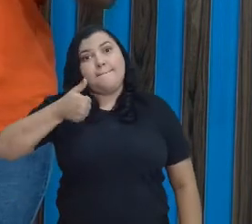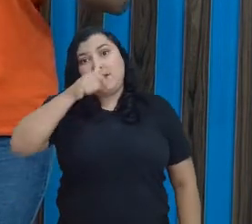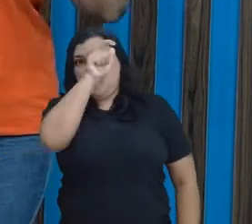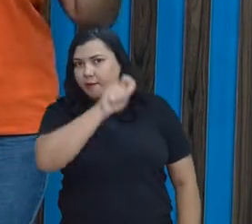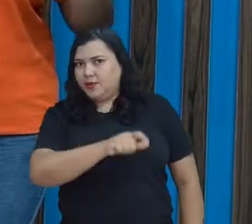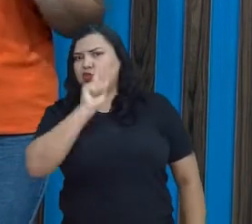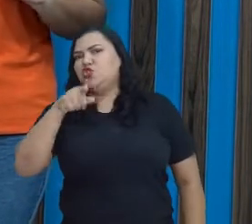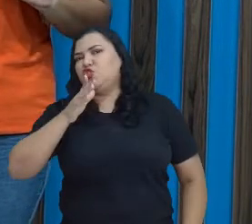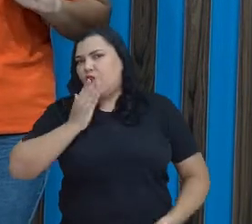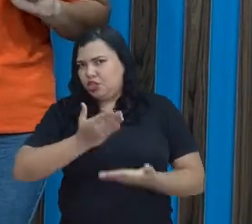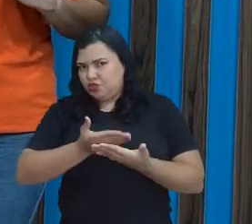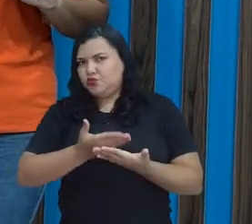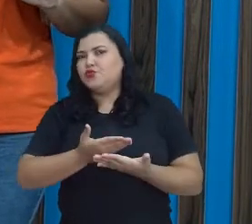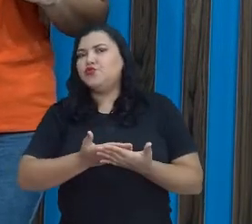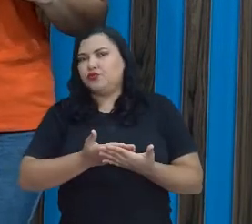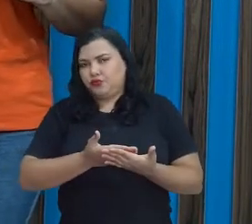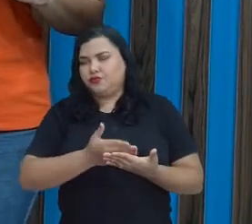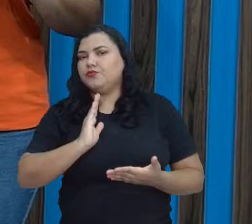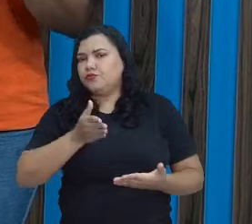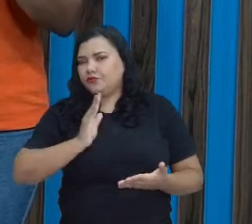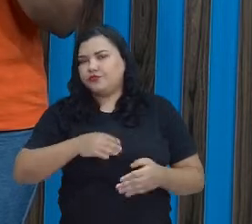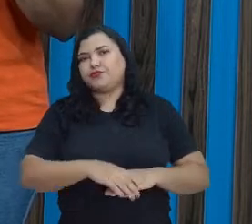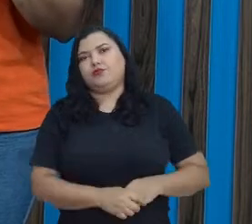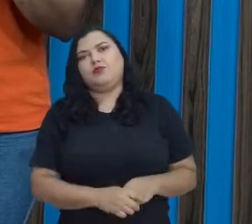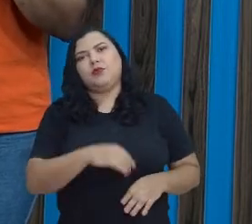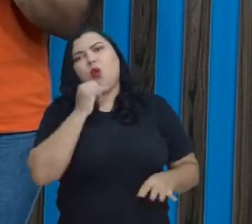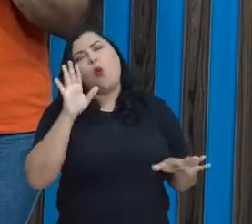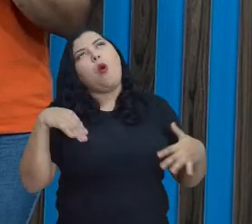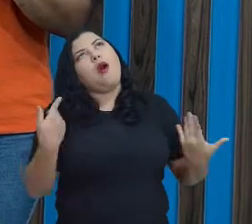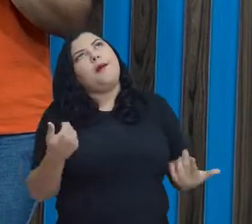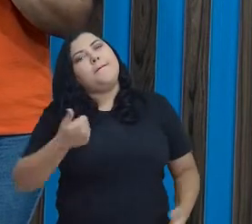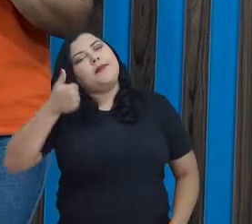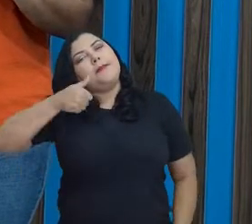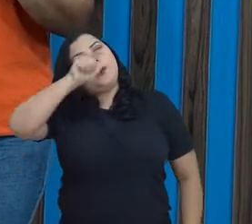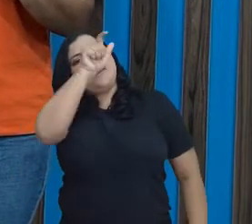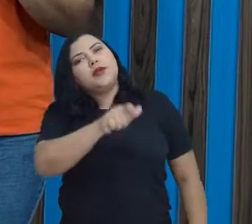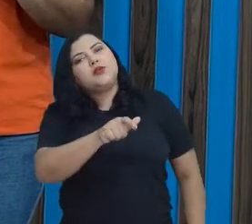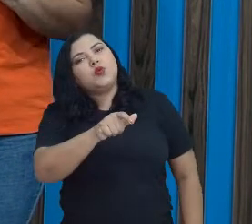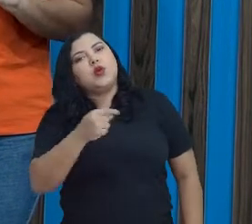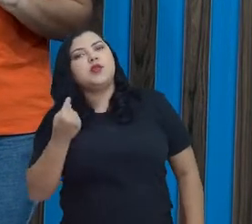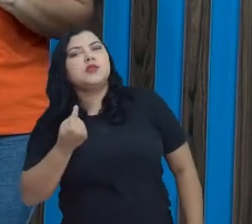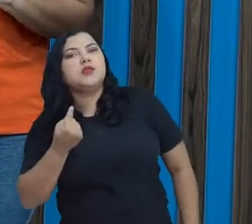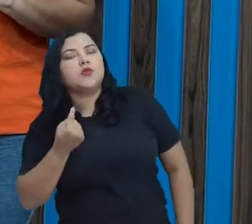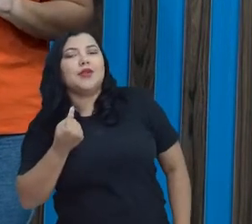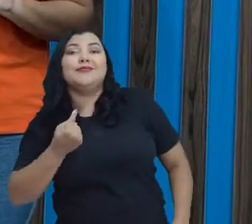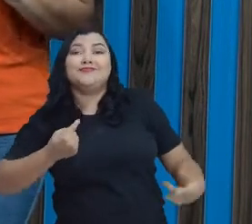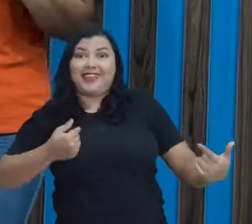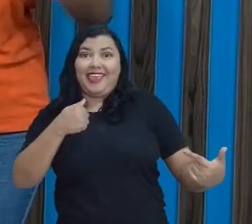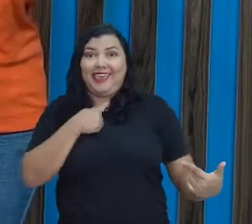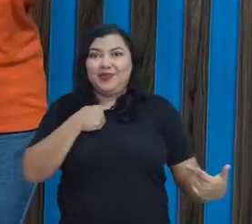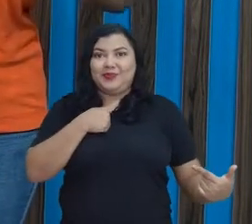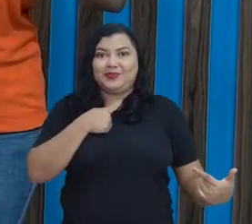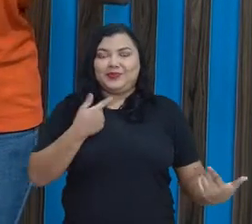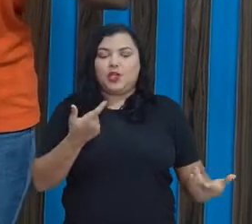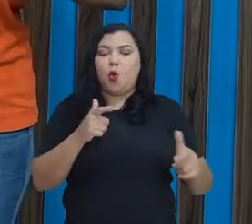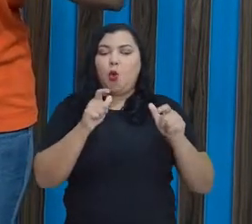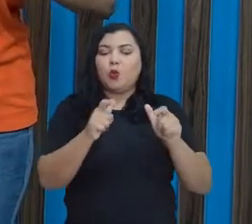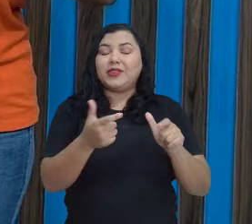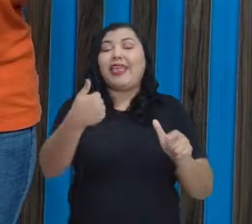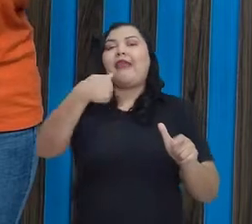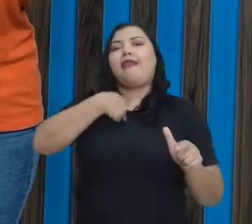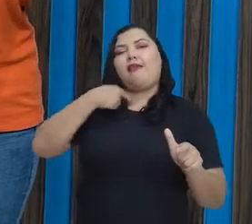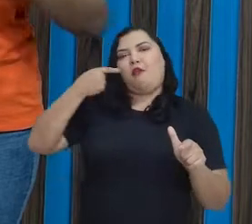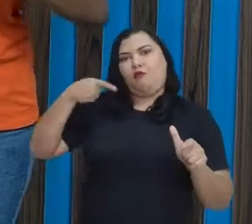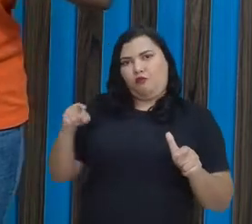gente já viu isso, das pessoas. Então, qual é a primeira pessoa do singular? Eu. Então, aonde eu vou?